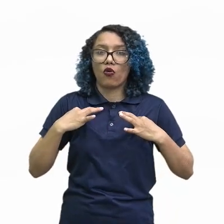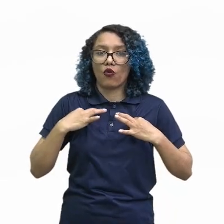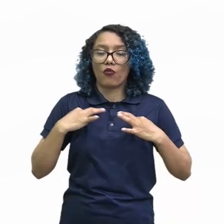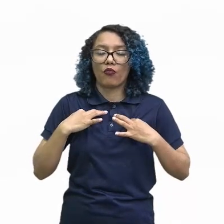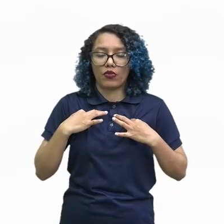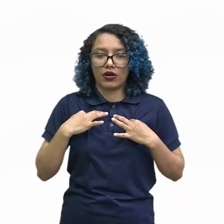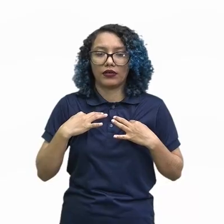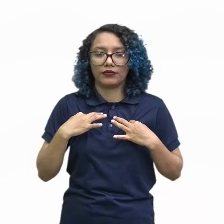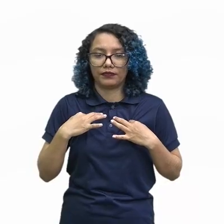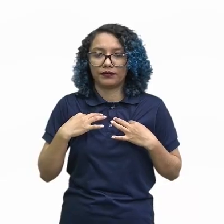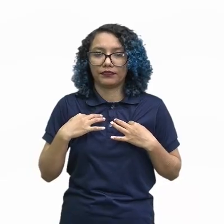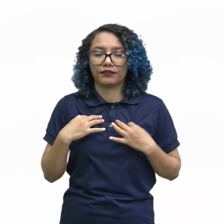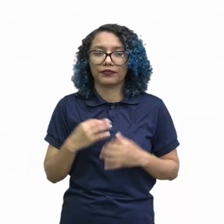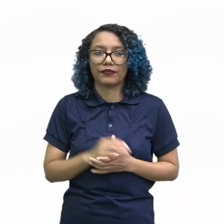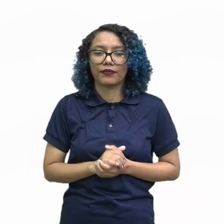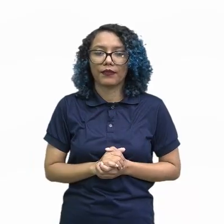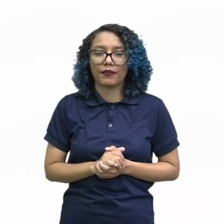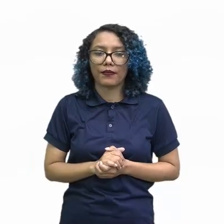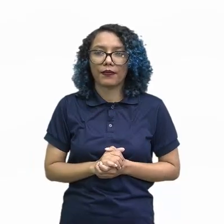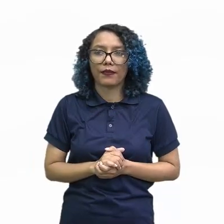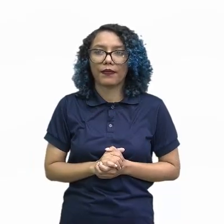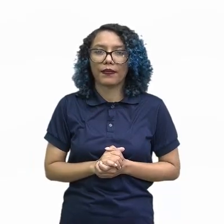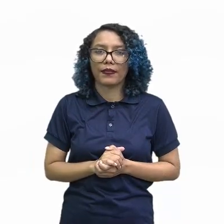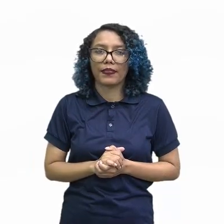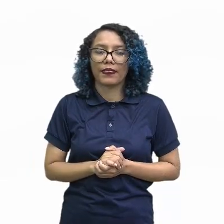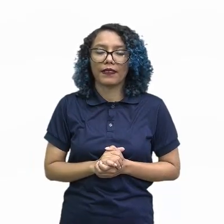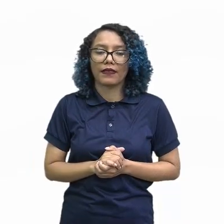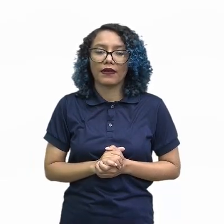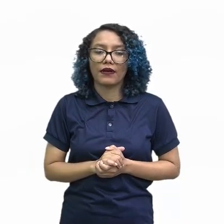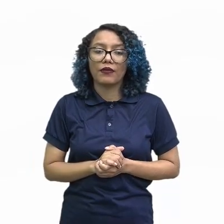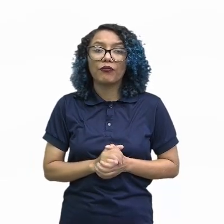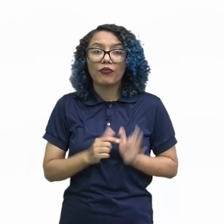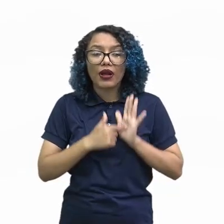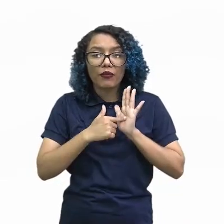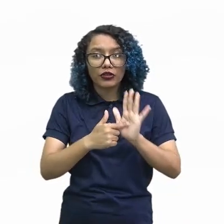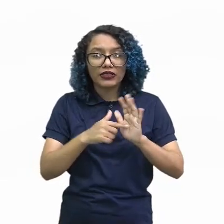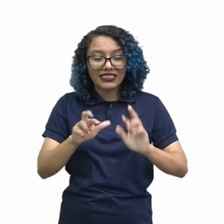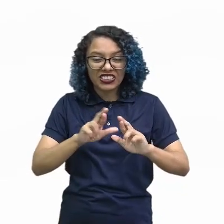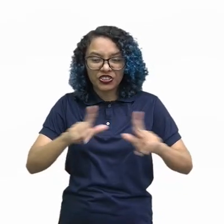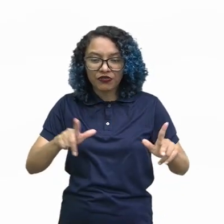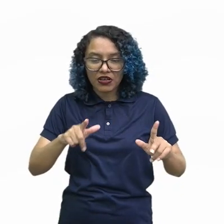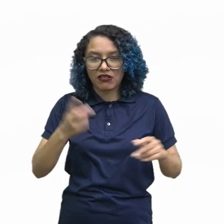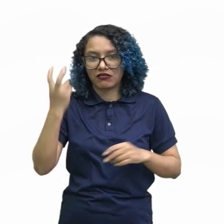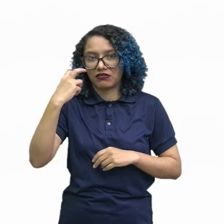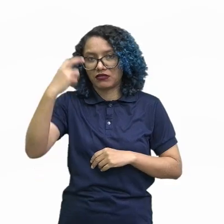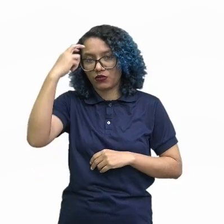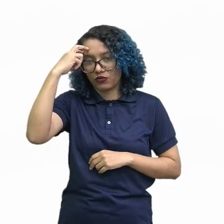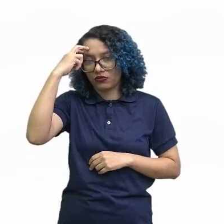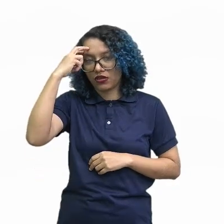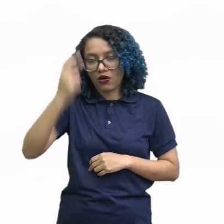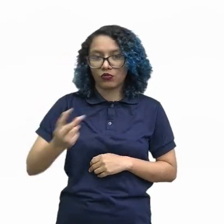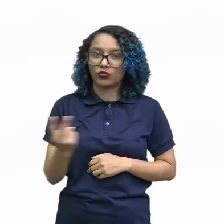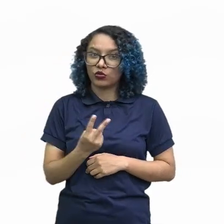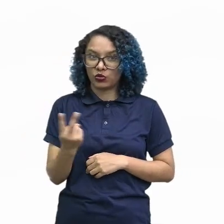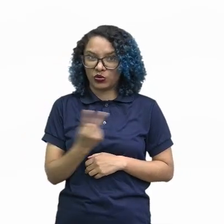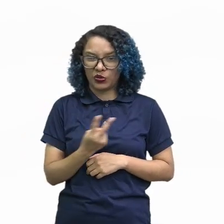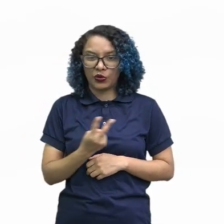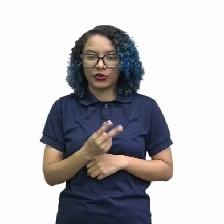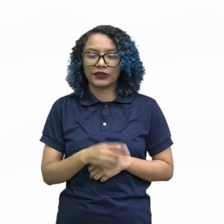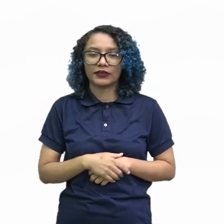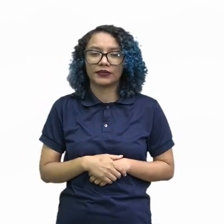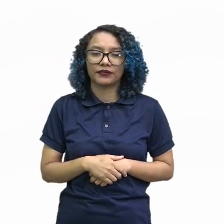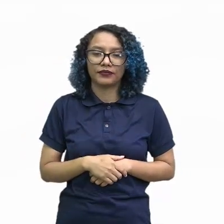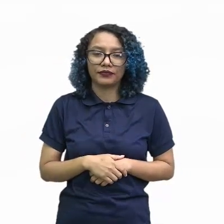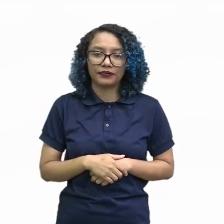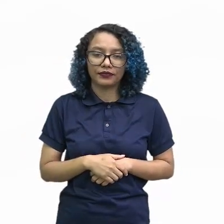nosso texto, caracterizando exatamente esse choque, essa diferença cultural entre os dois. E observe que no nosso